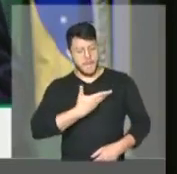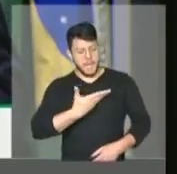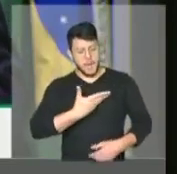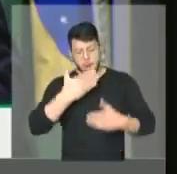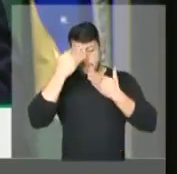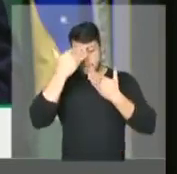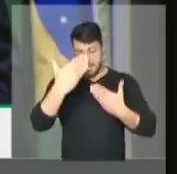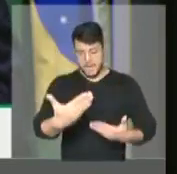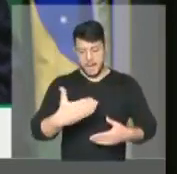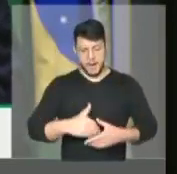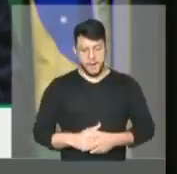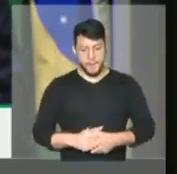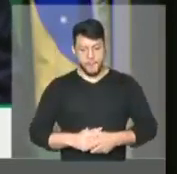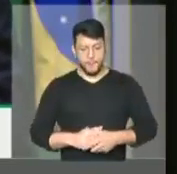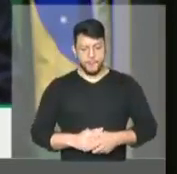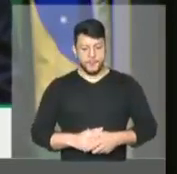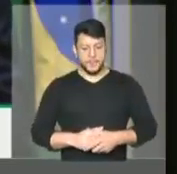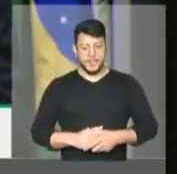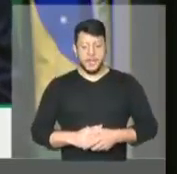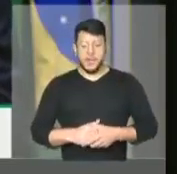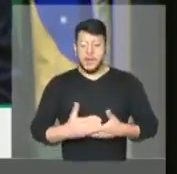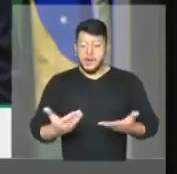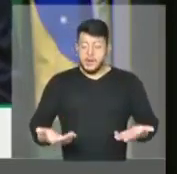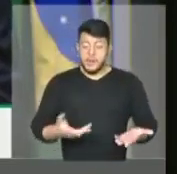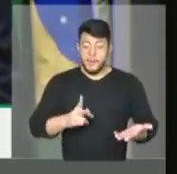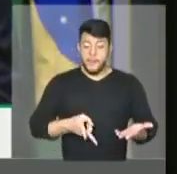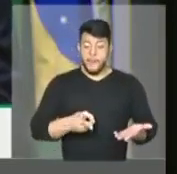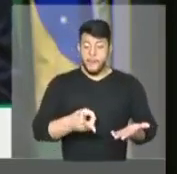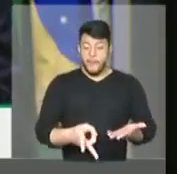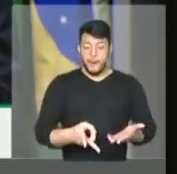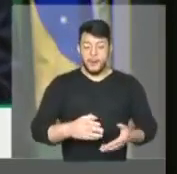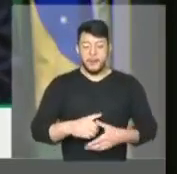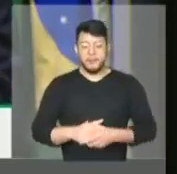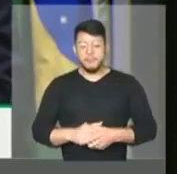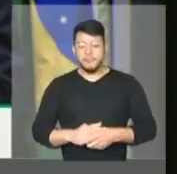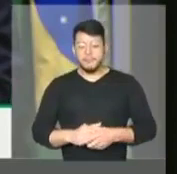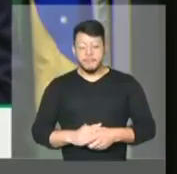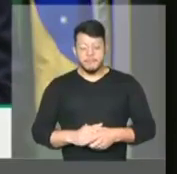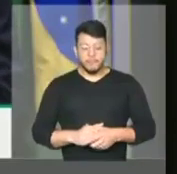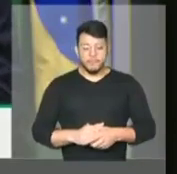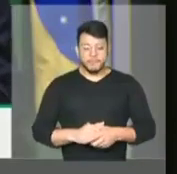Câmara dos Deputados. Mas, como dizia, é